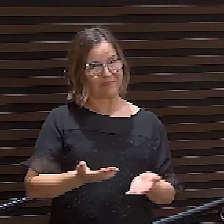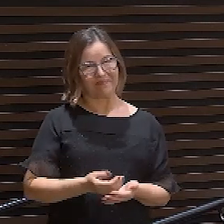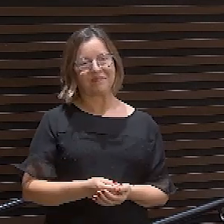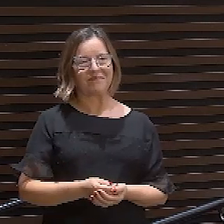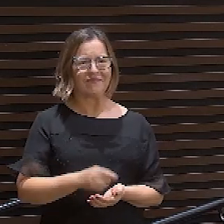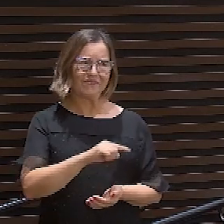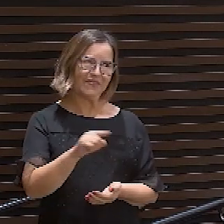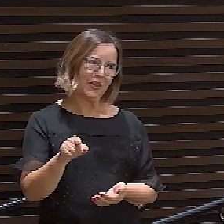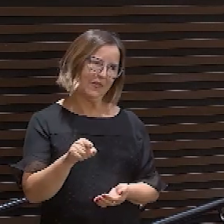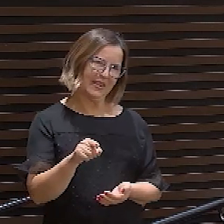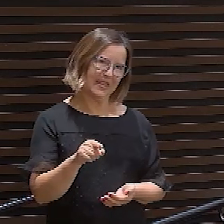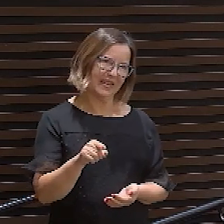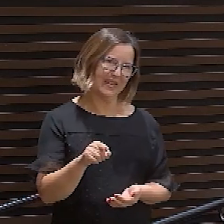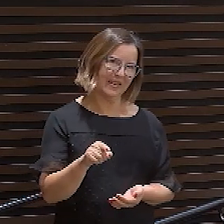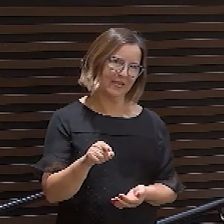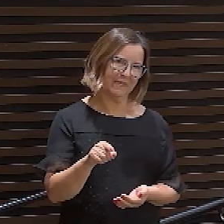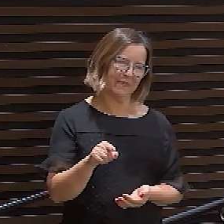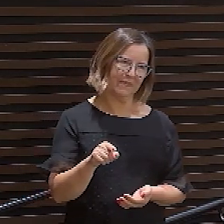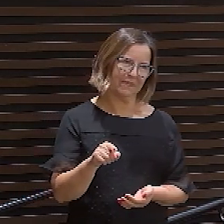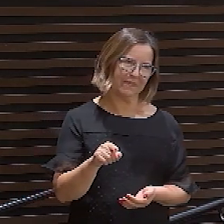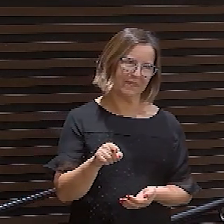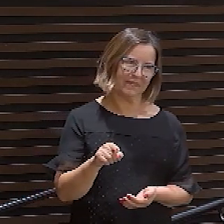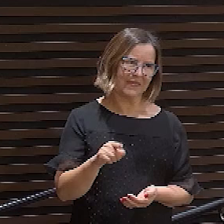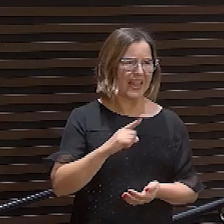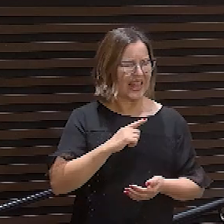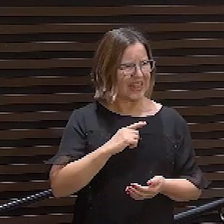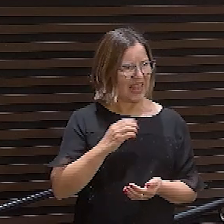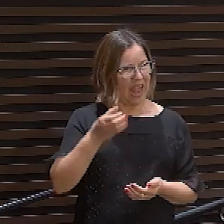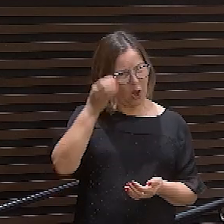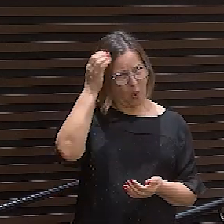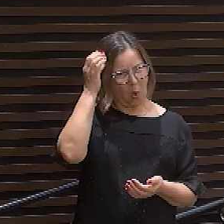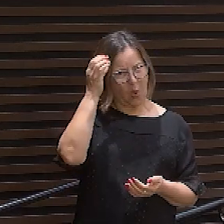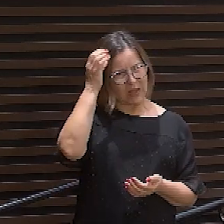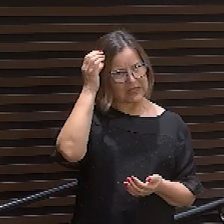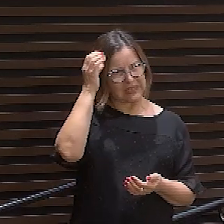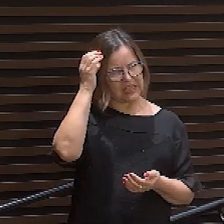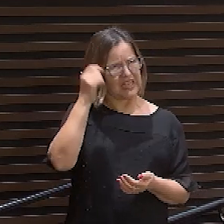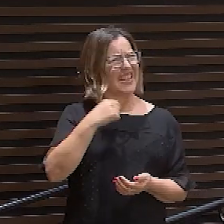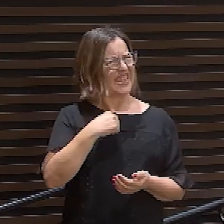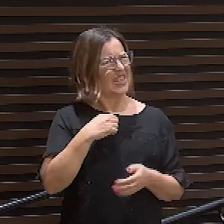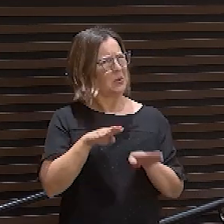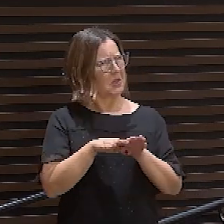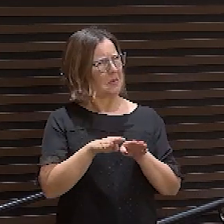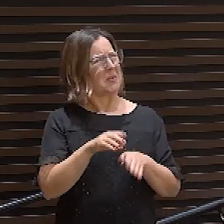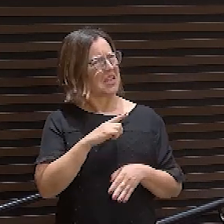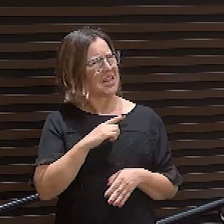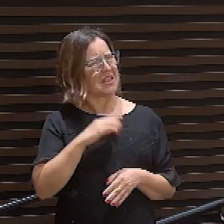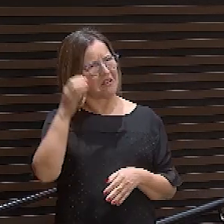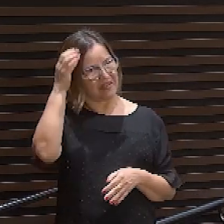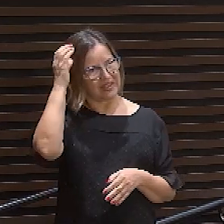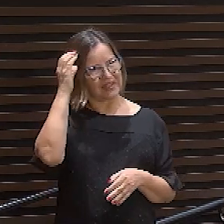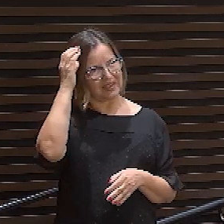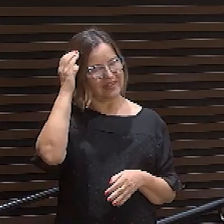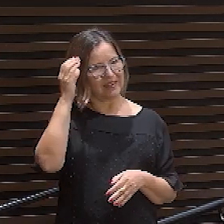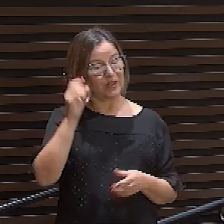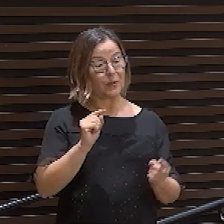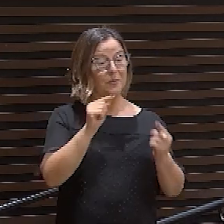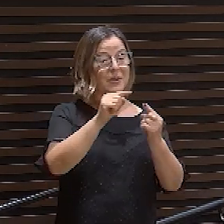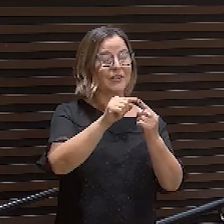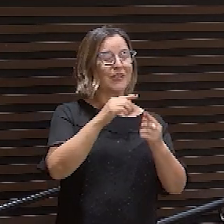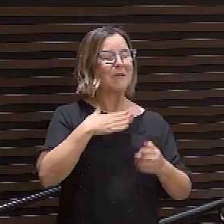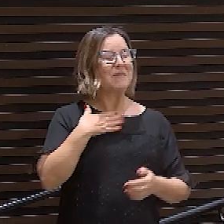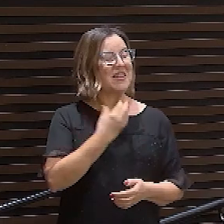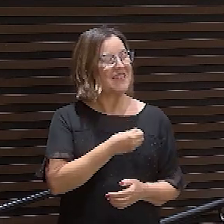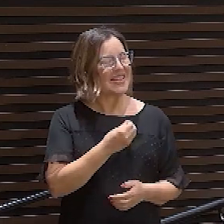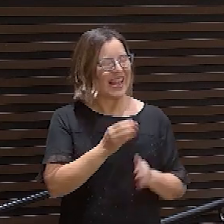Você tem tido a consciência, eu tenho tido a consciência que a finalidade da minha vida é